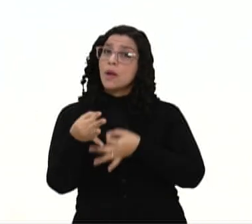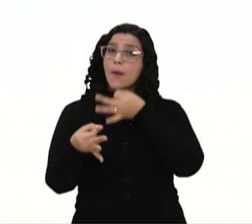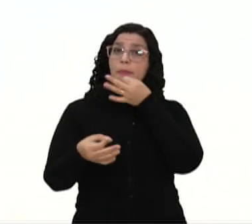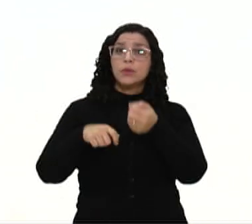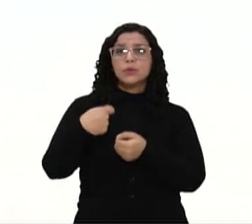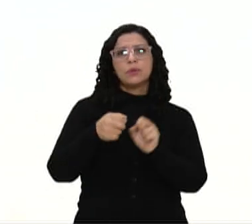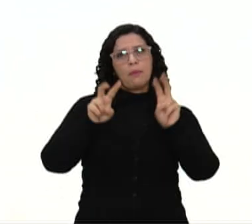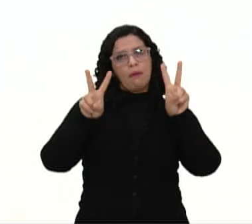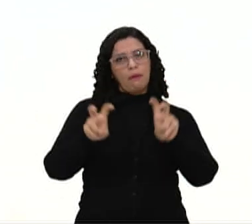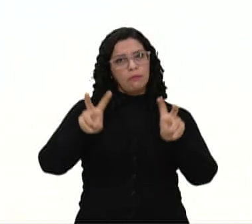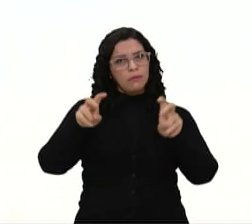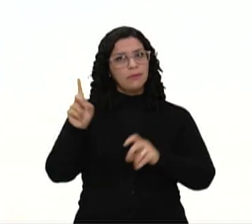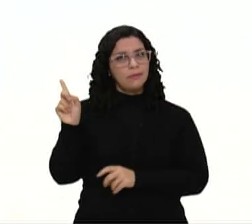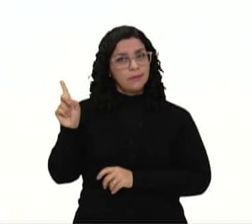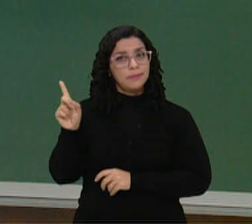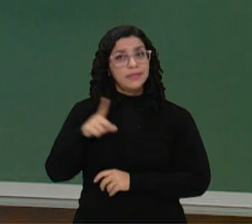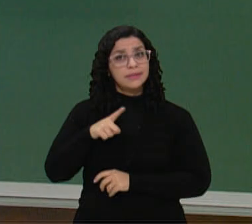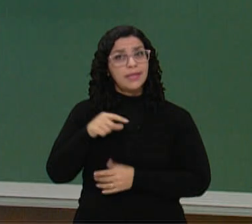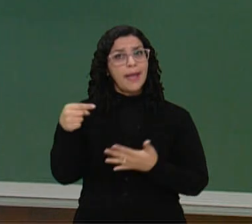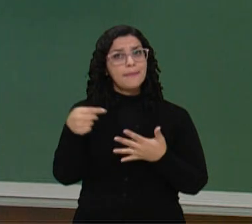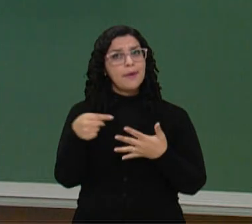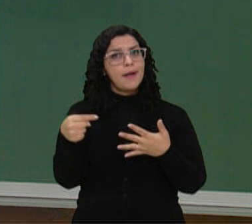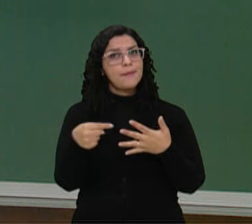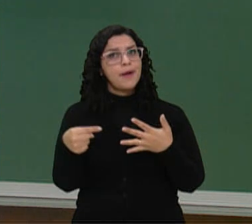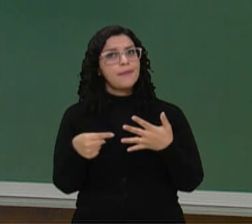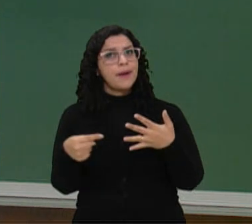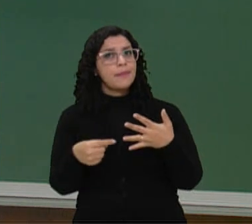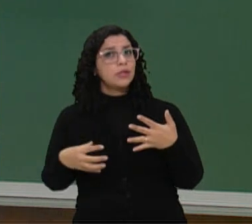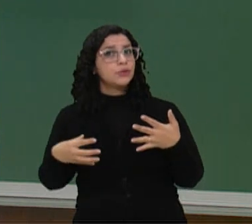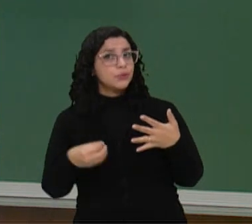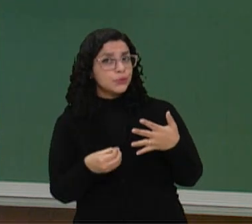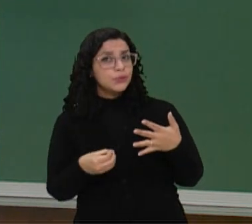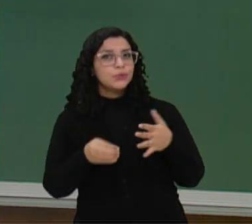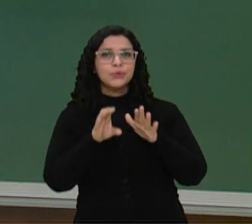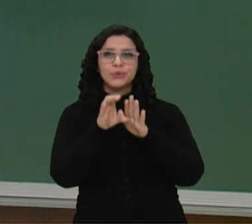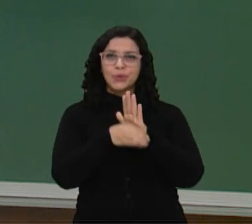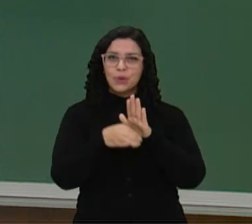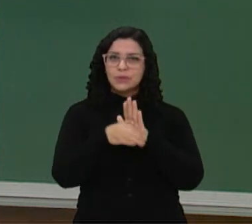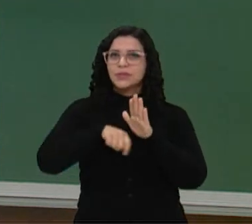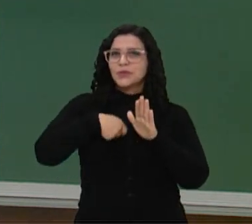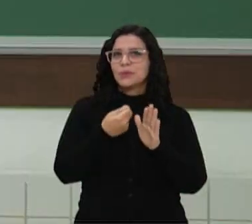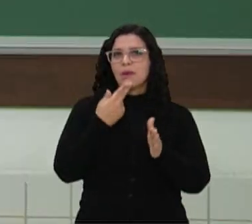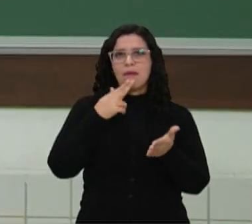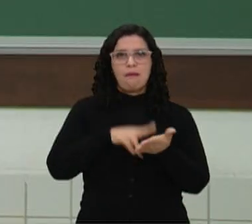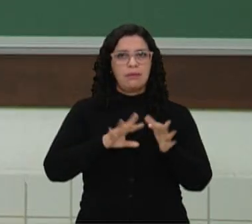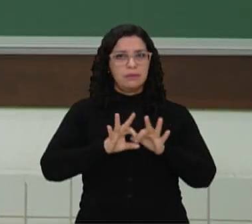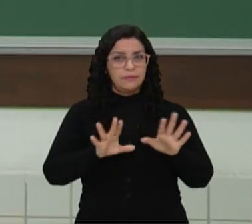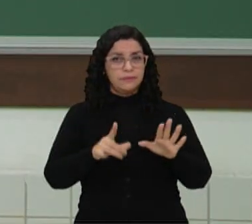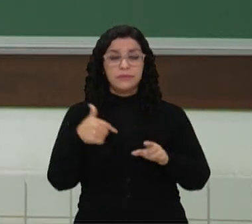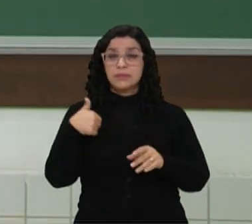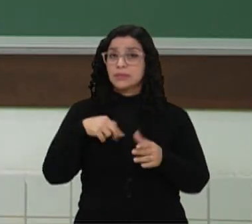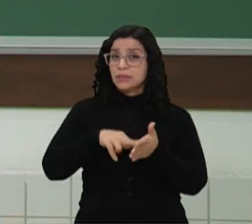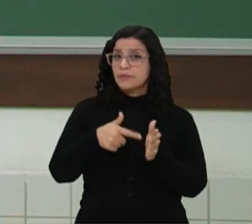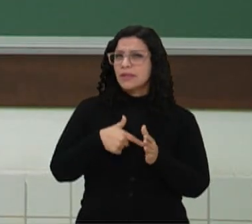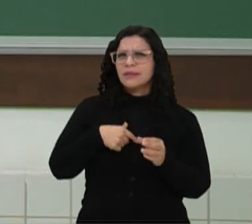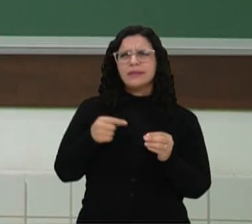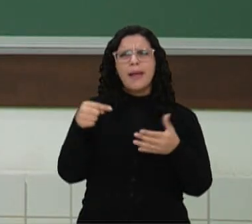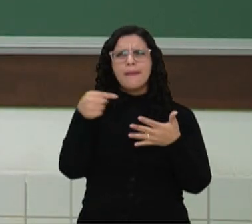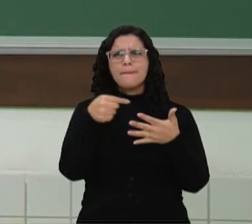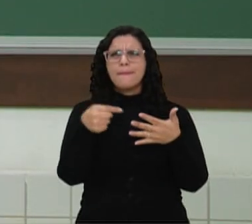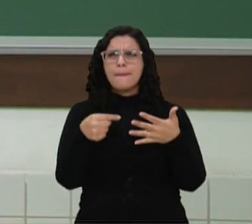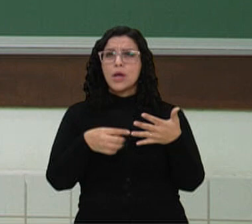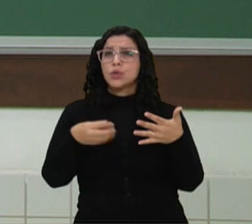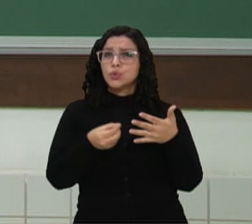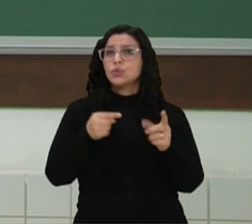determinado assunto. Temos aqui uma definição bem ampla de carta aberta. A carta aberta realmente tem todos